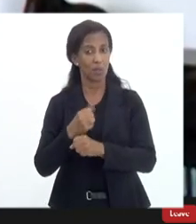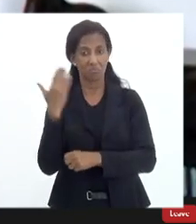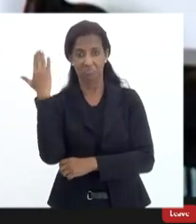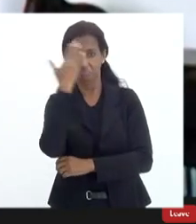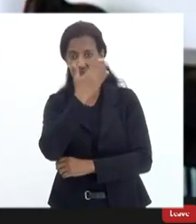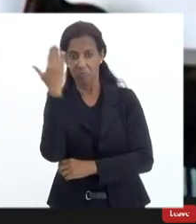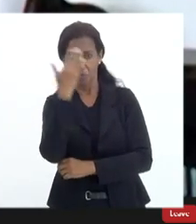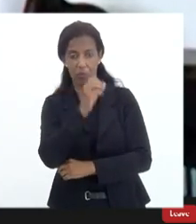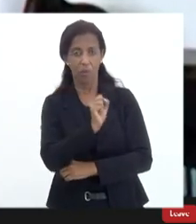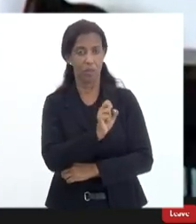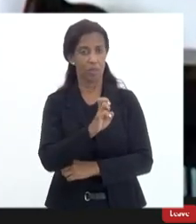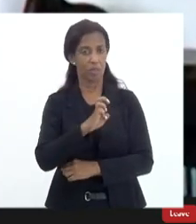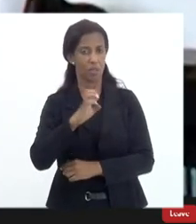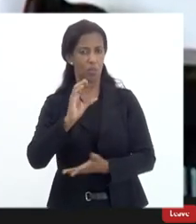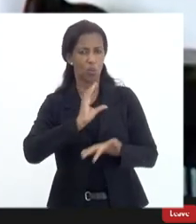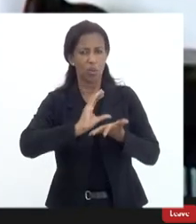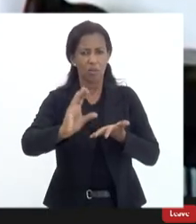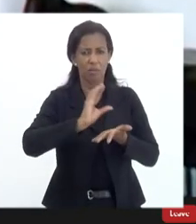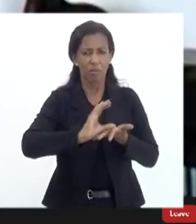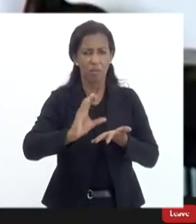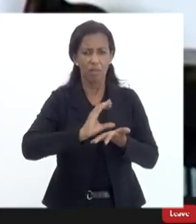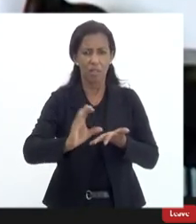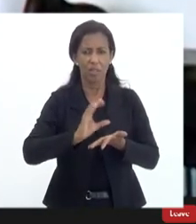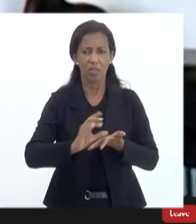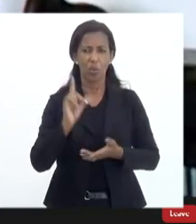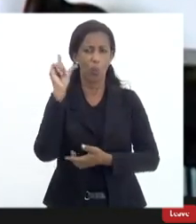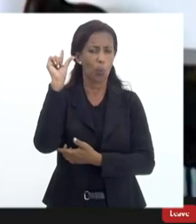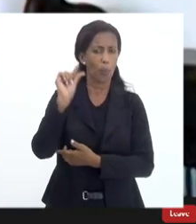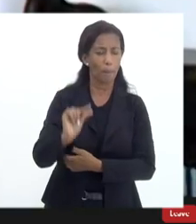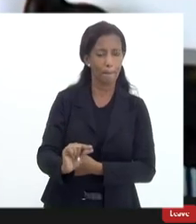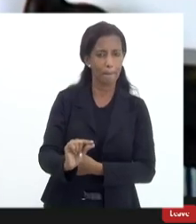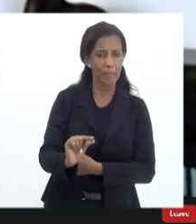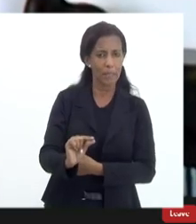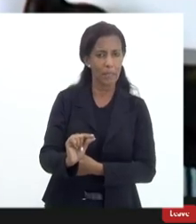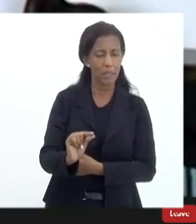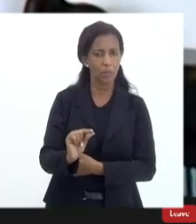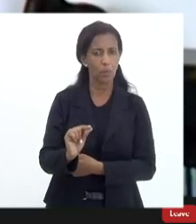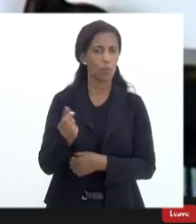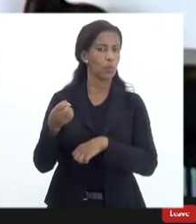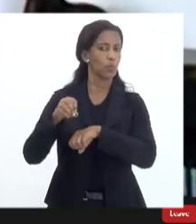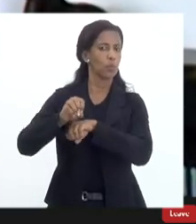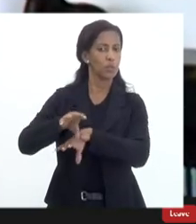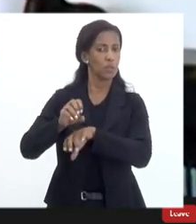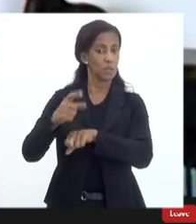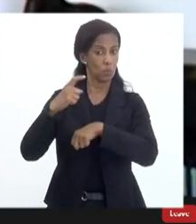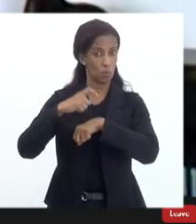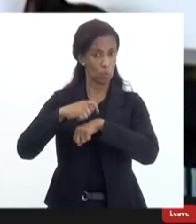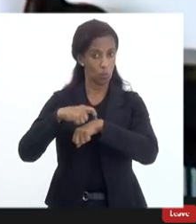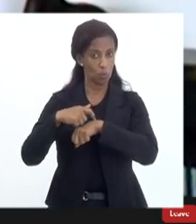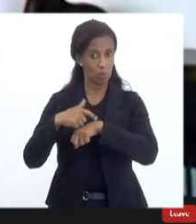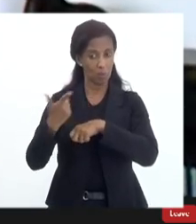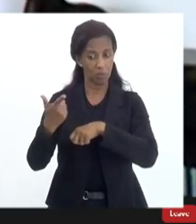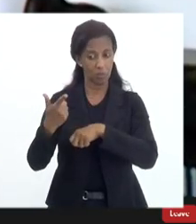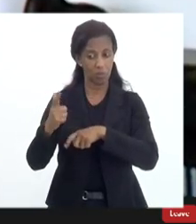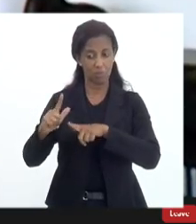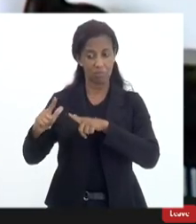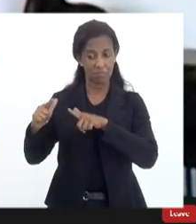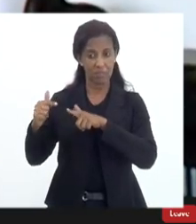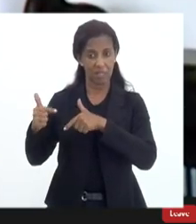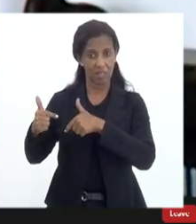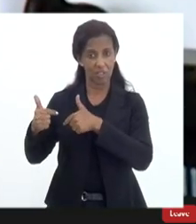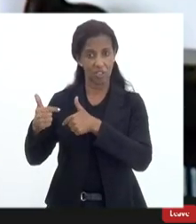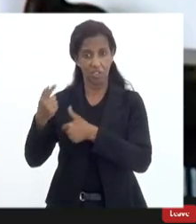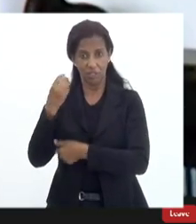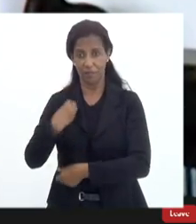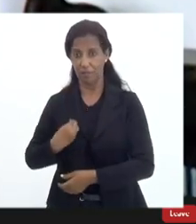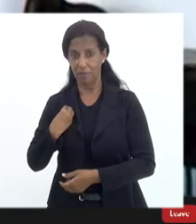sequer conseguir investir o mínimo constitucional em educação. Num momento como esse que a gente enfrenta, em especial,